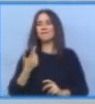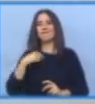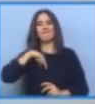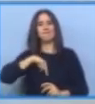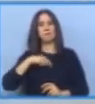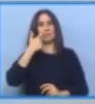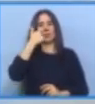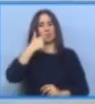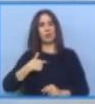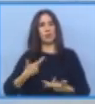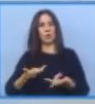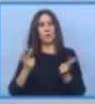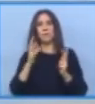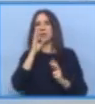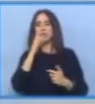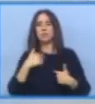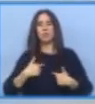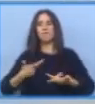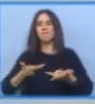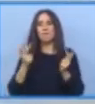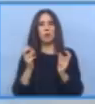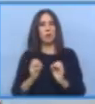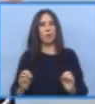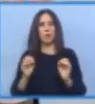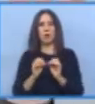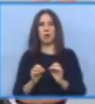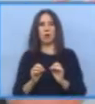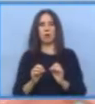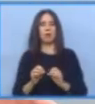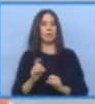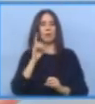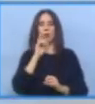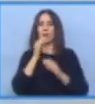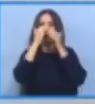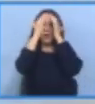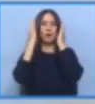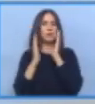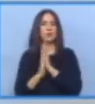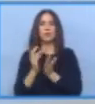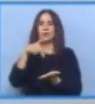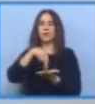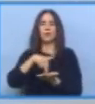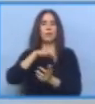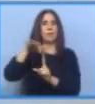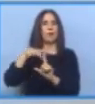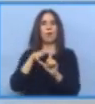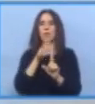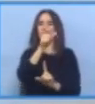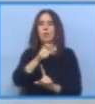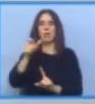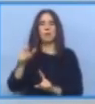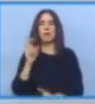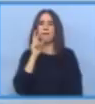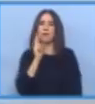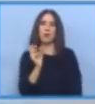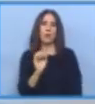pessoa. Se a pessoa não estiver disposta, pode aparecer Nossa Senhora, Nosso Senhor, os apóstolos, não vê. Por isso,